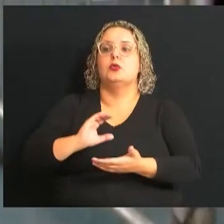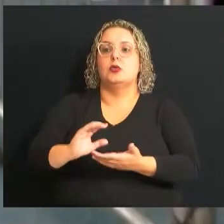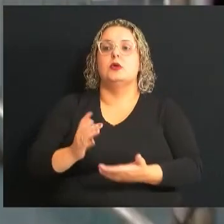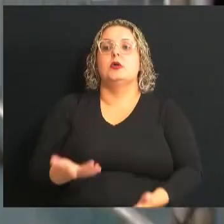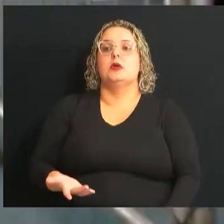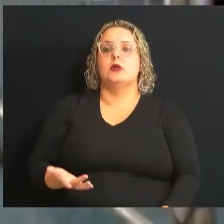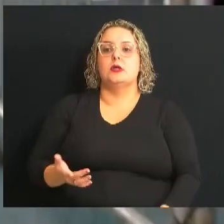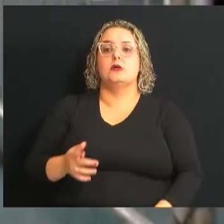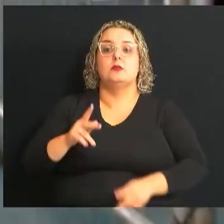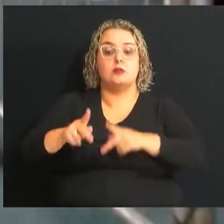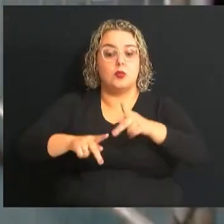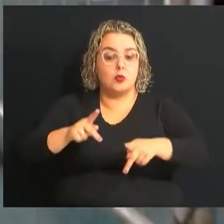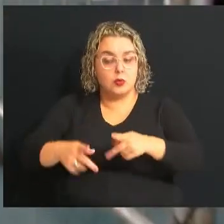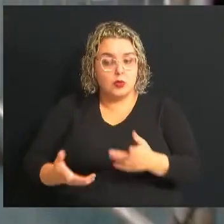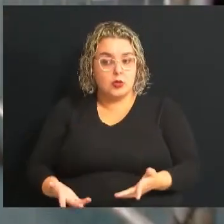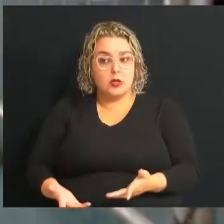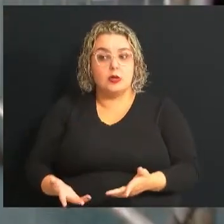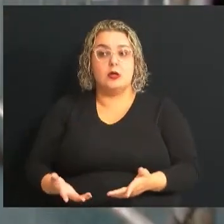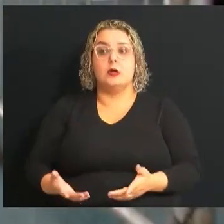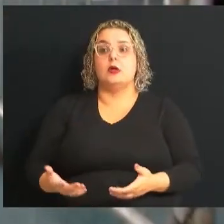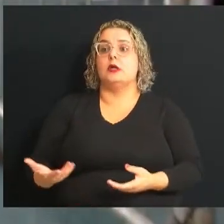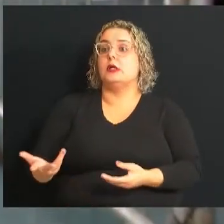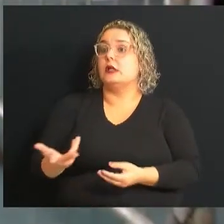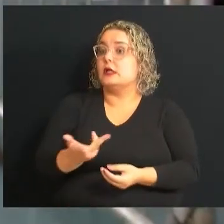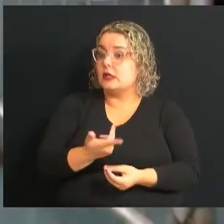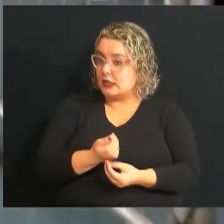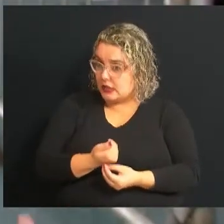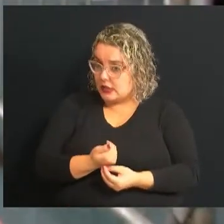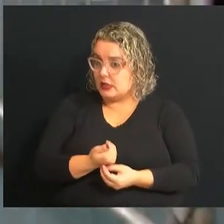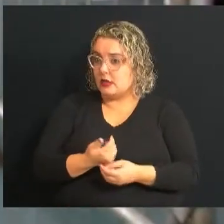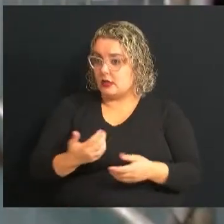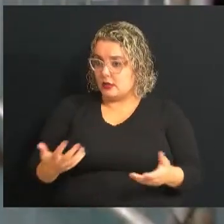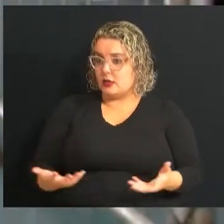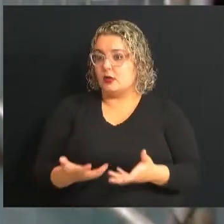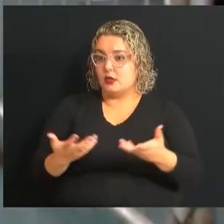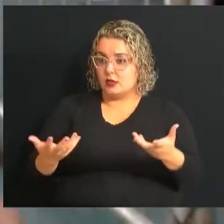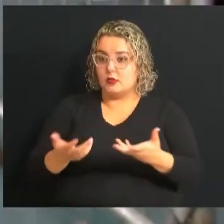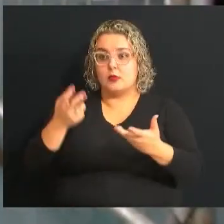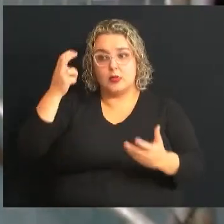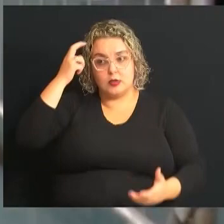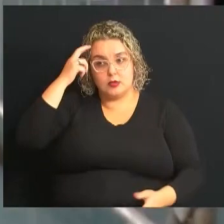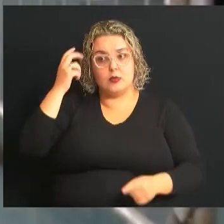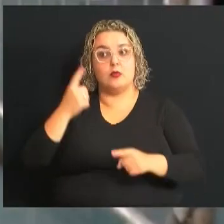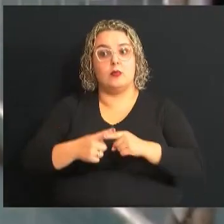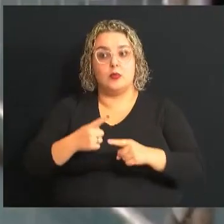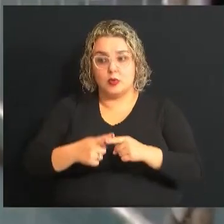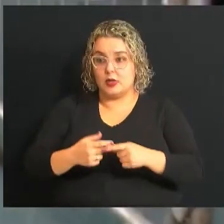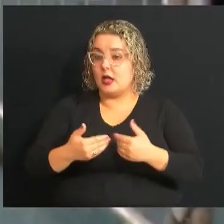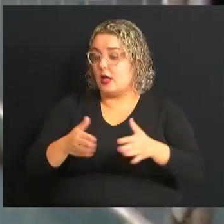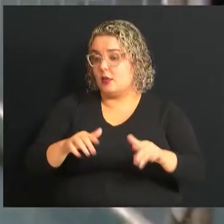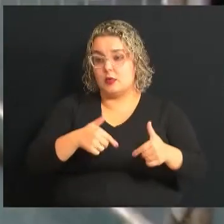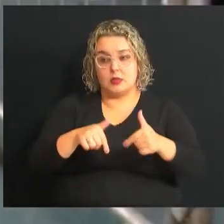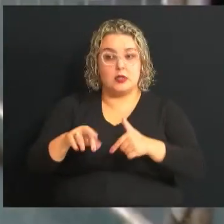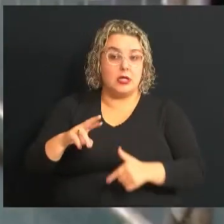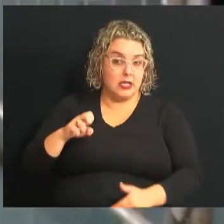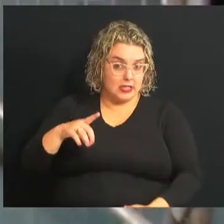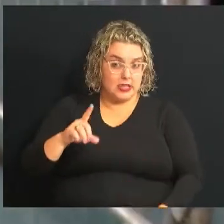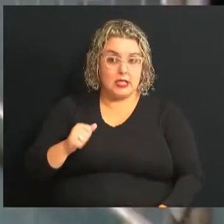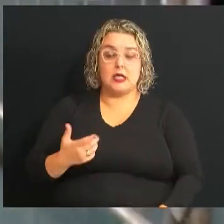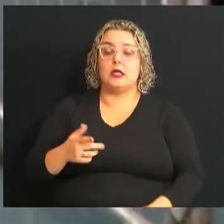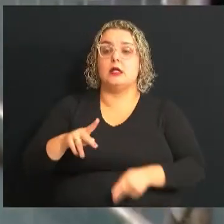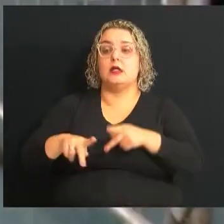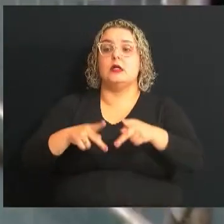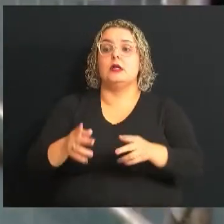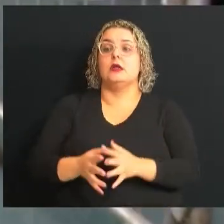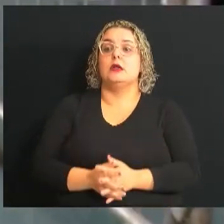né, em artes, em fomentar a cultura, porque isso gera emprego, gera renda para a população.